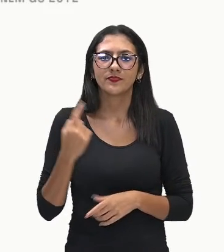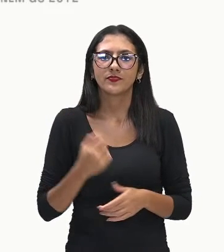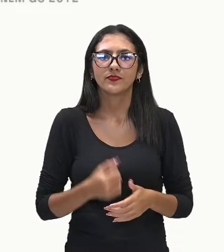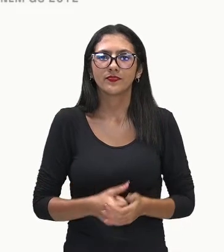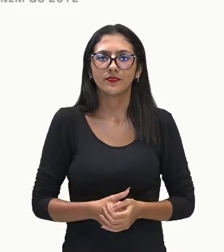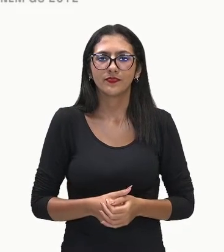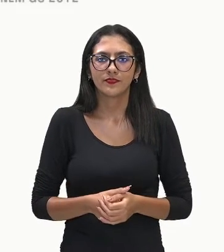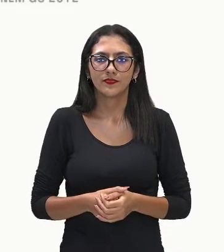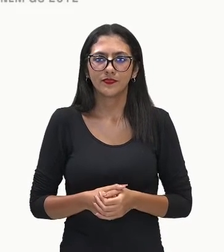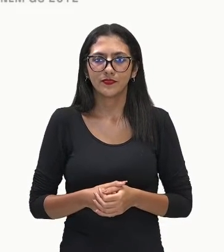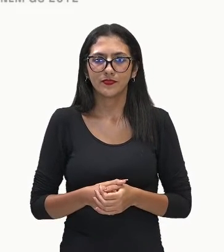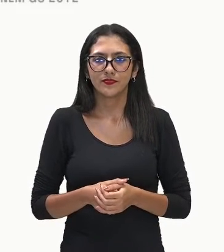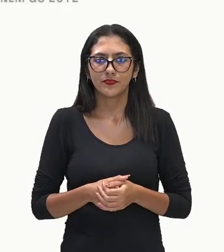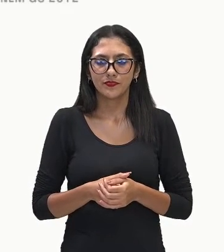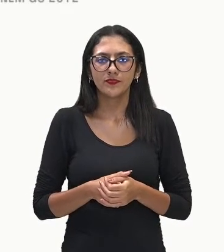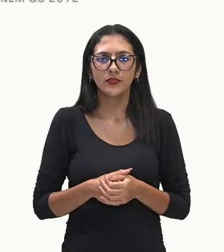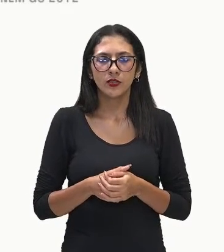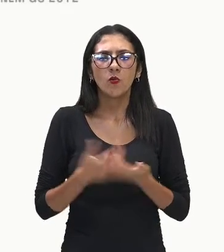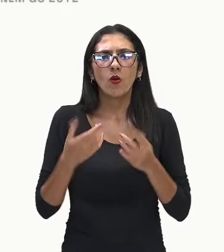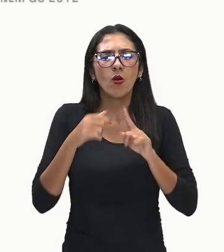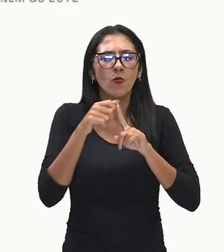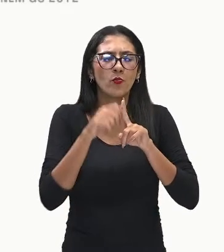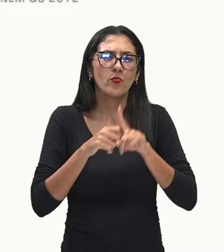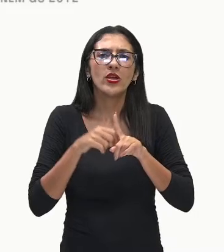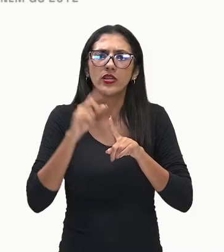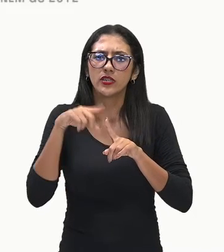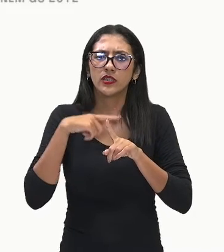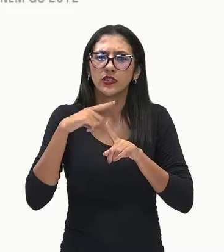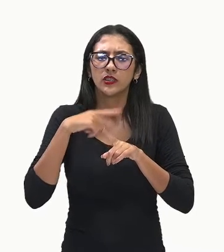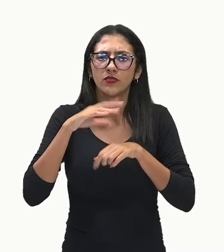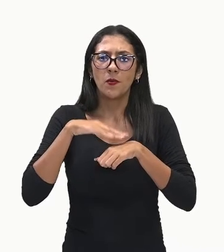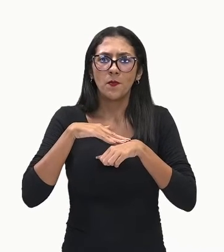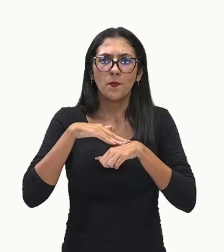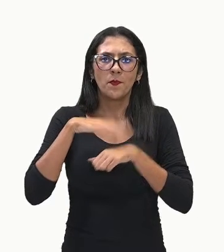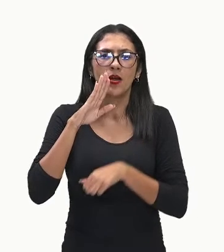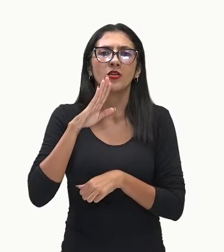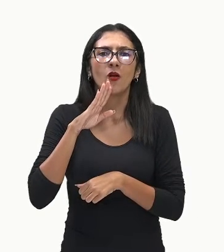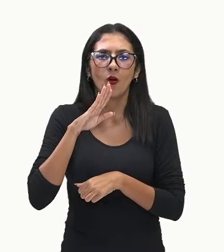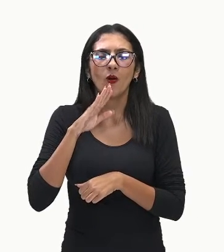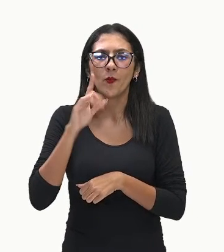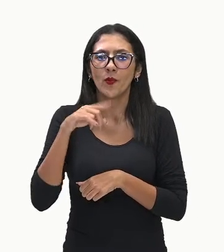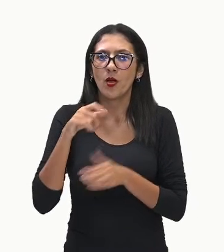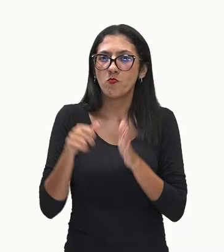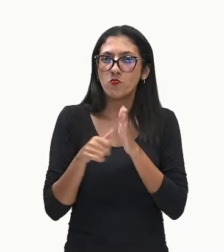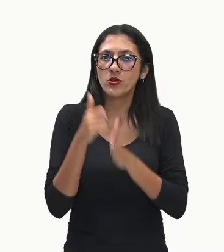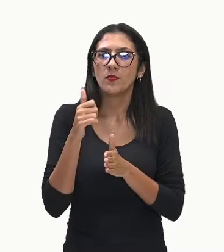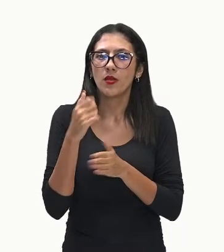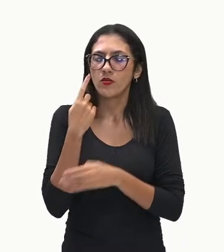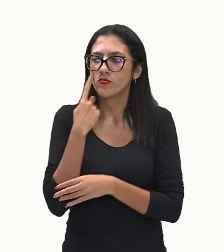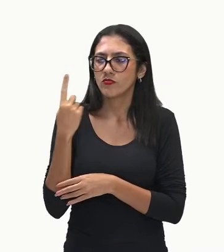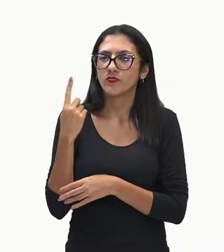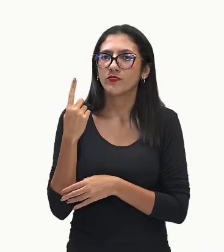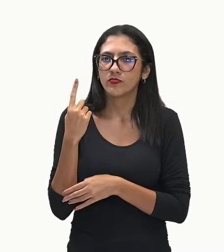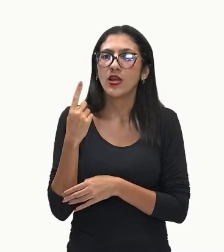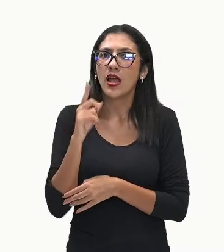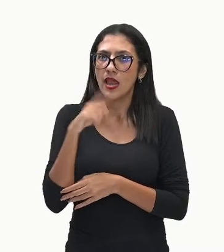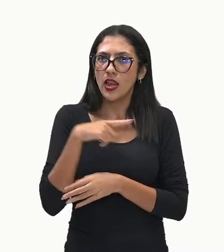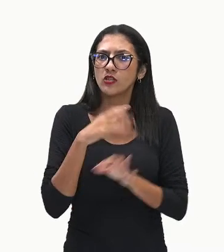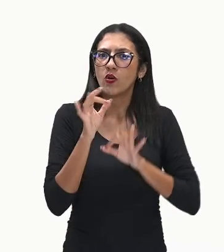o mês que teve a maior venda, que é justamente o que ele quer saber primeiro, ó, a maior, nessa